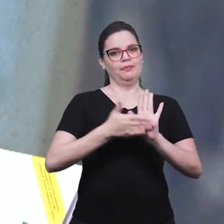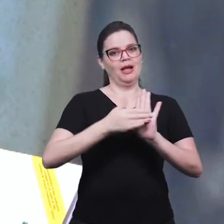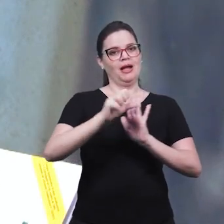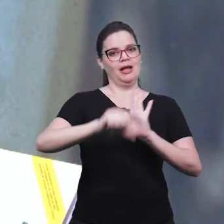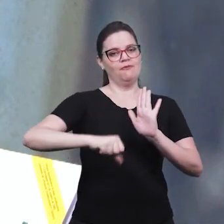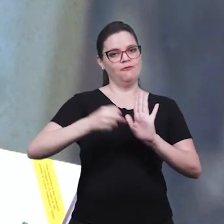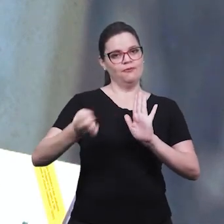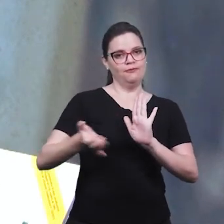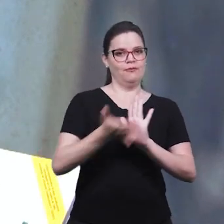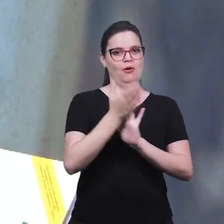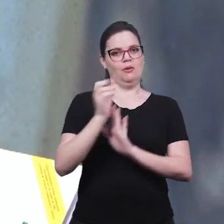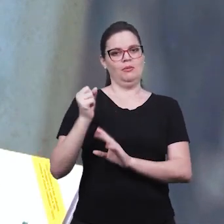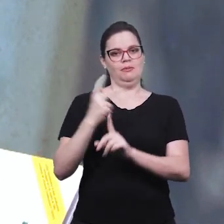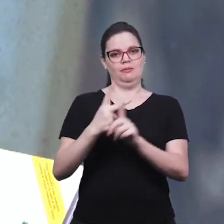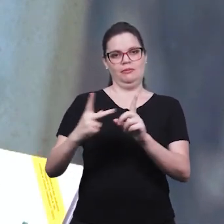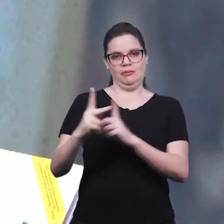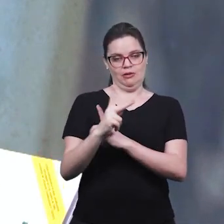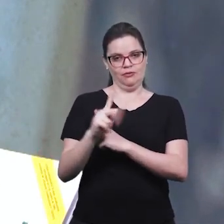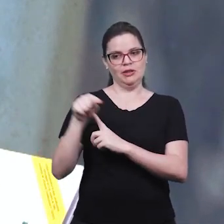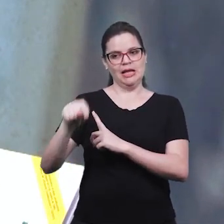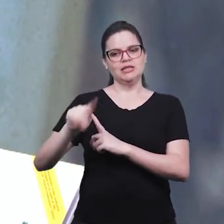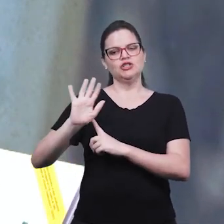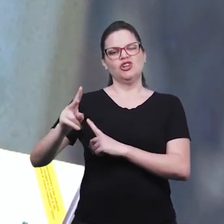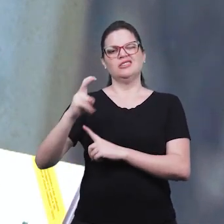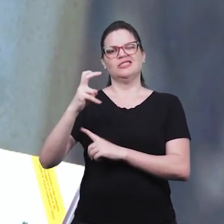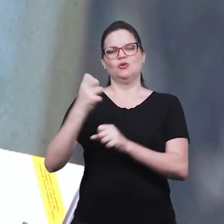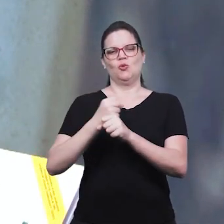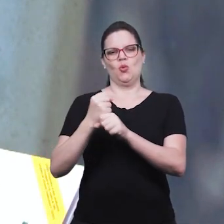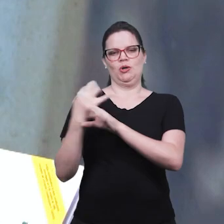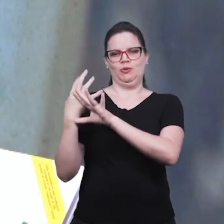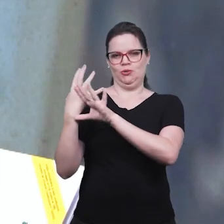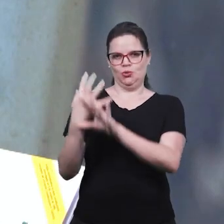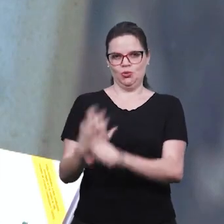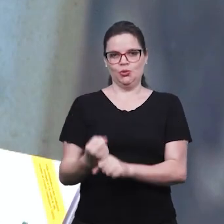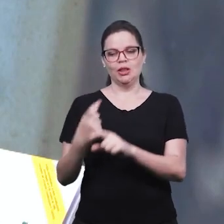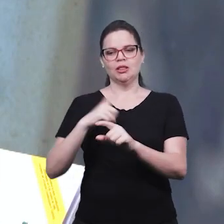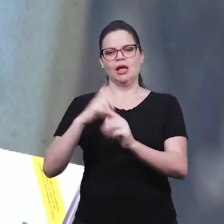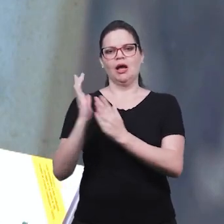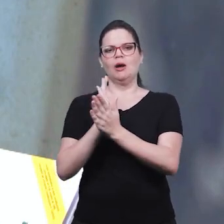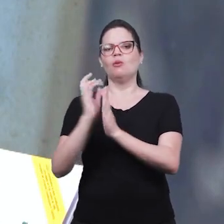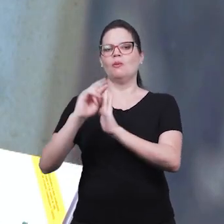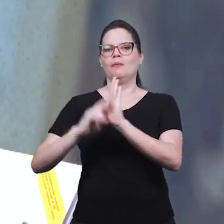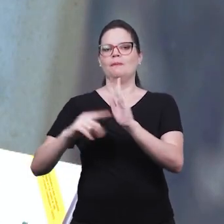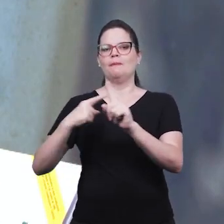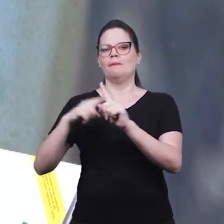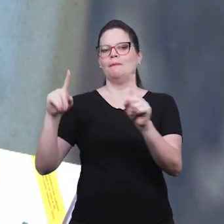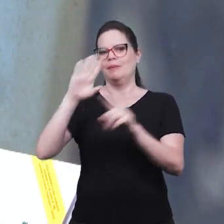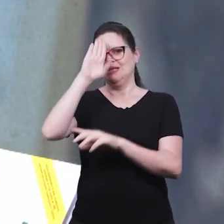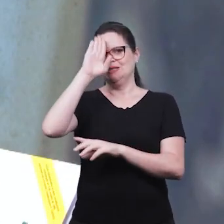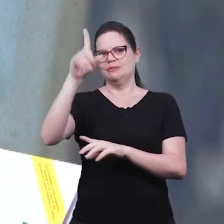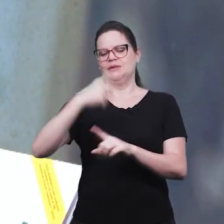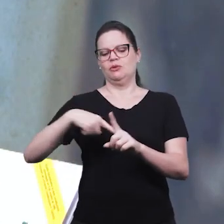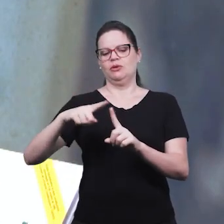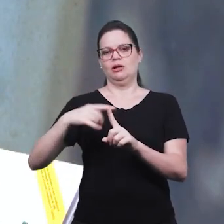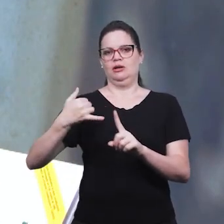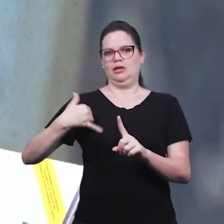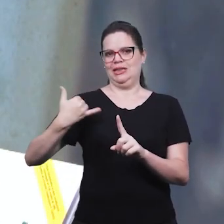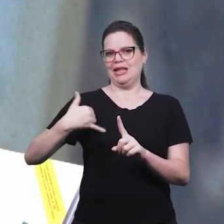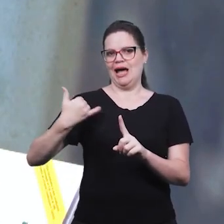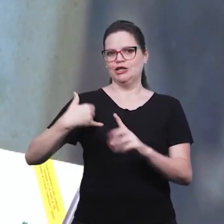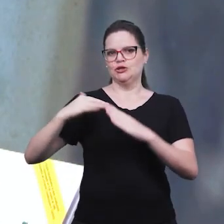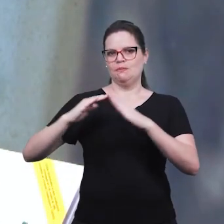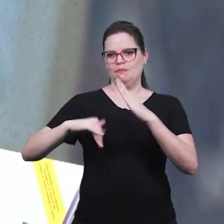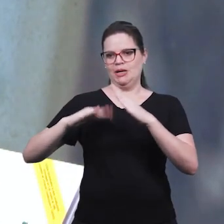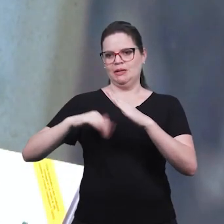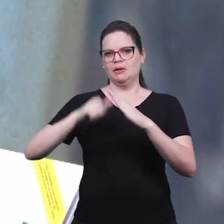Previdência. Então, existem algumas regras, mas a básica delas é questão de idade mínima, tanto